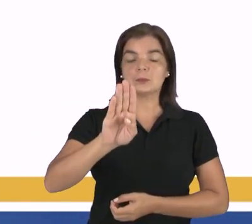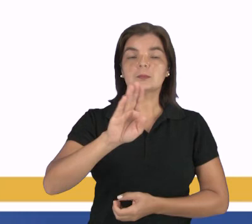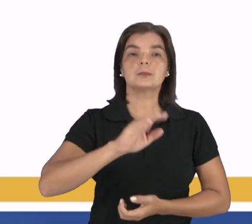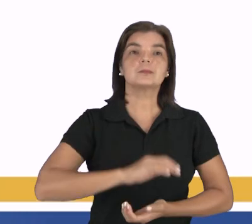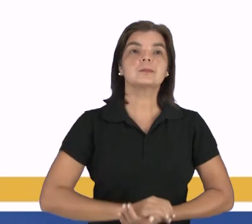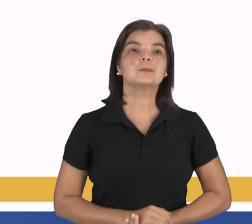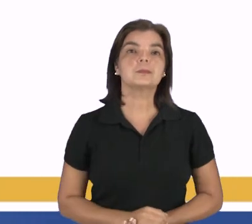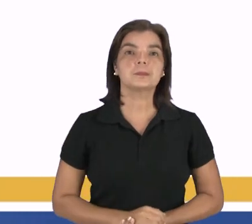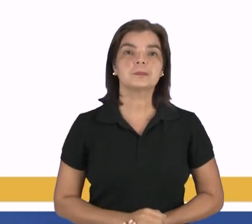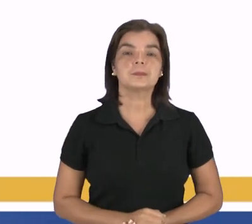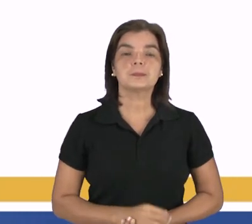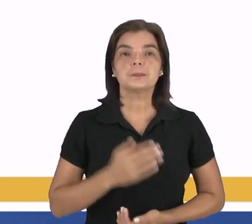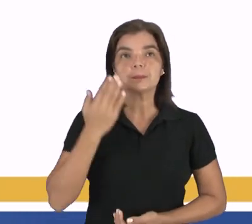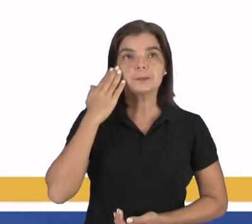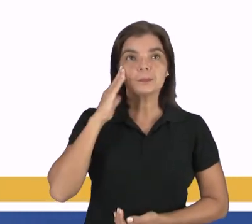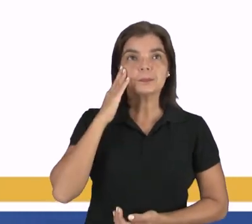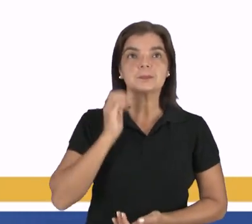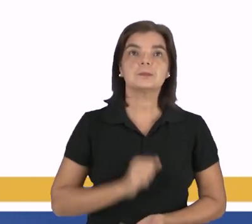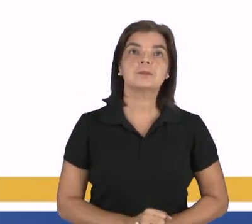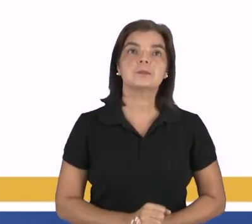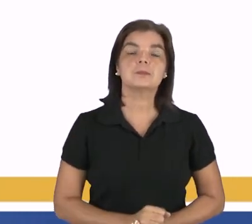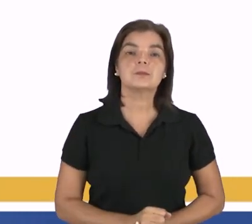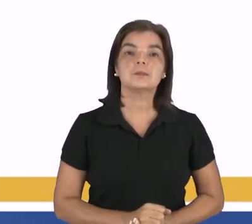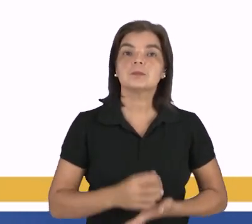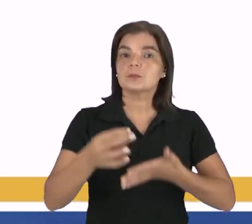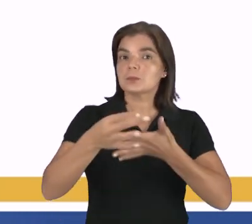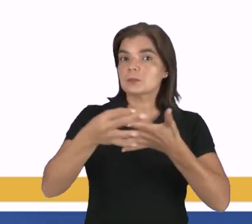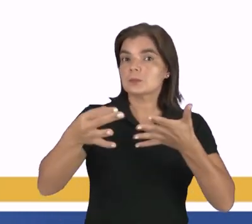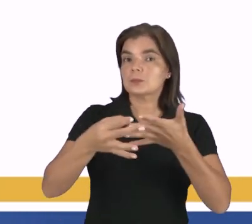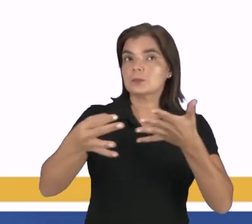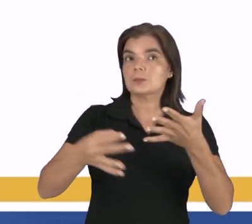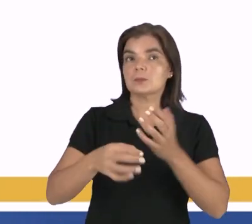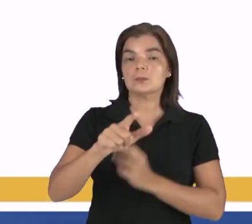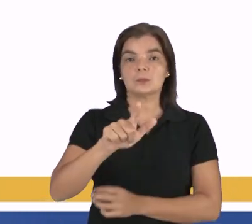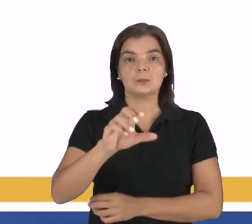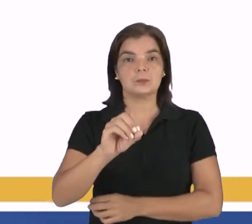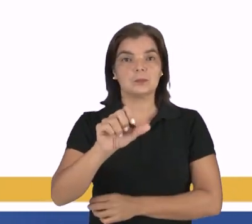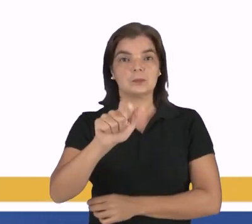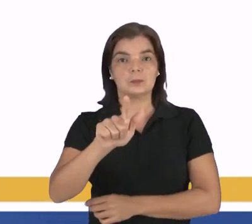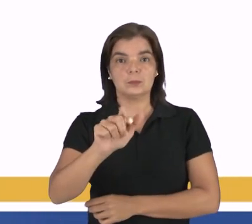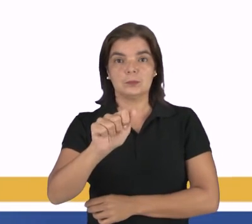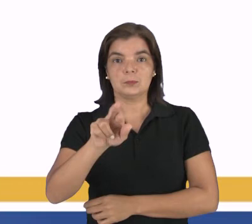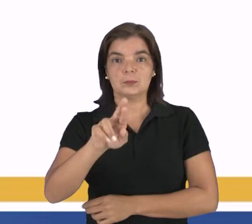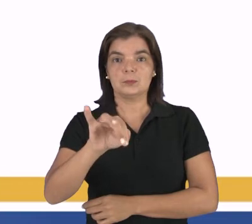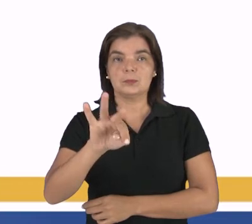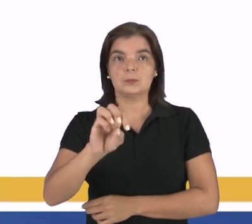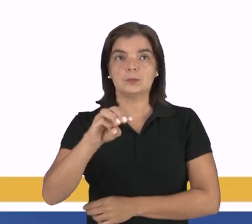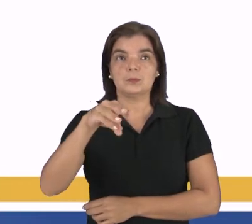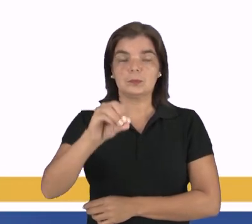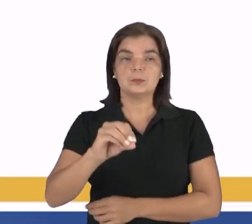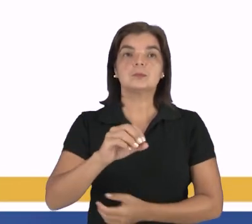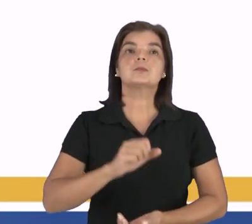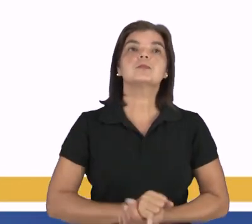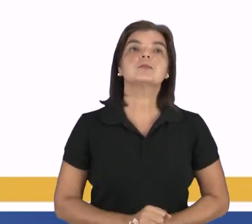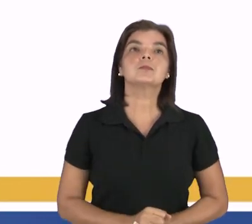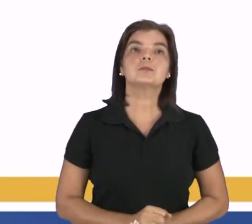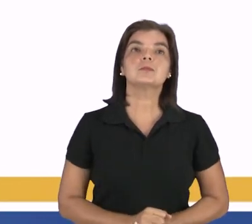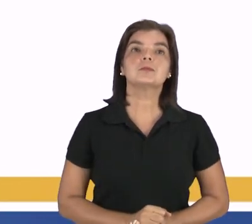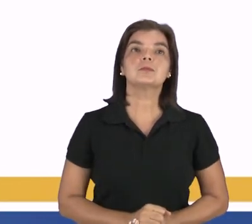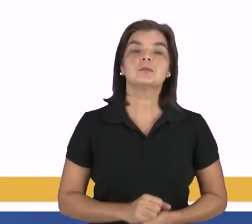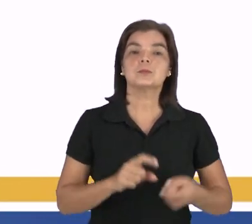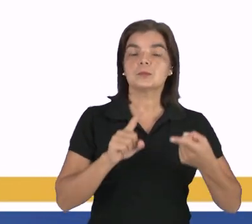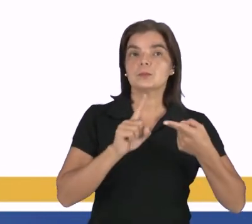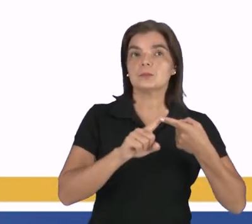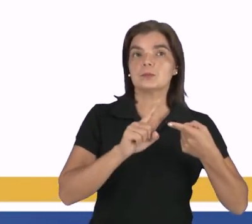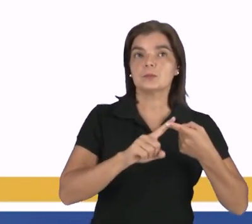é igual a B. Tudo bem? Vamos a algumas propriedades do logaritmos. Então, nesse caso,